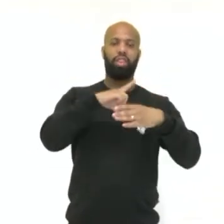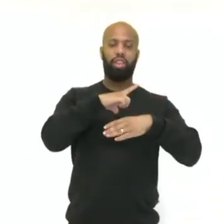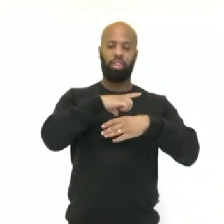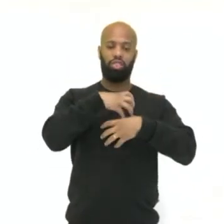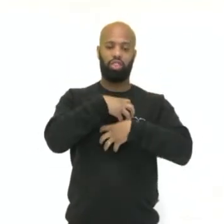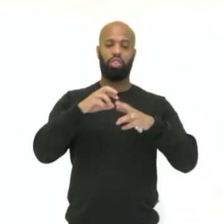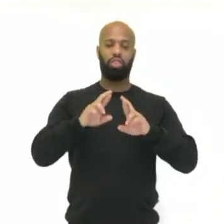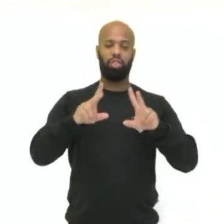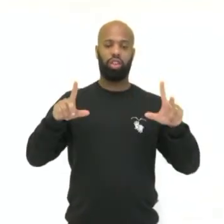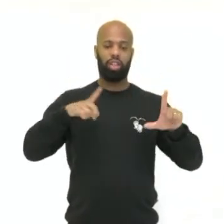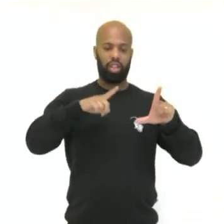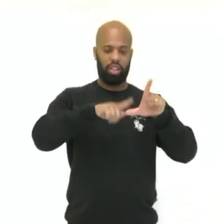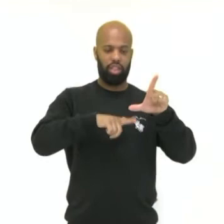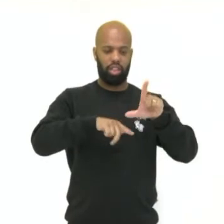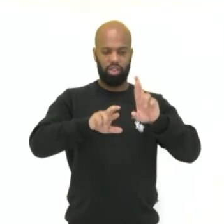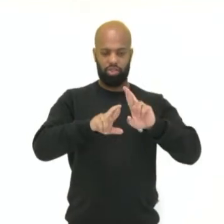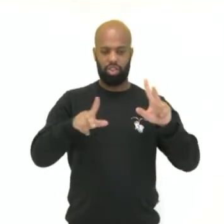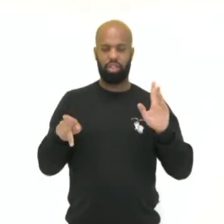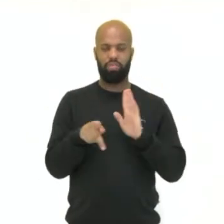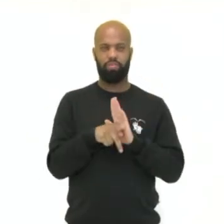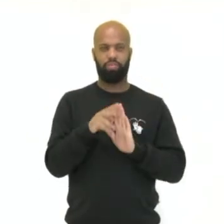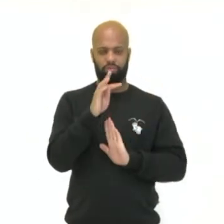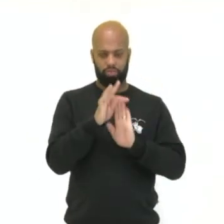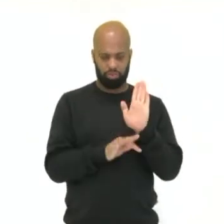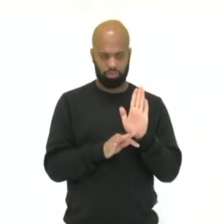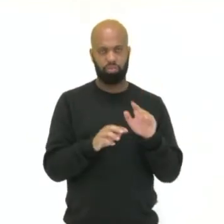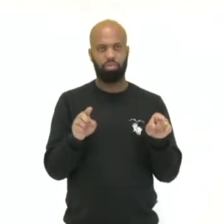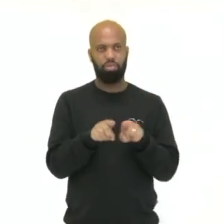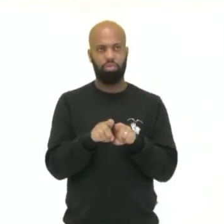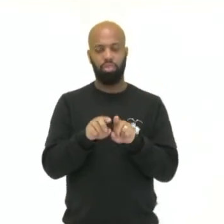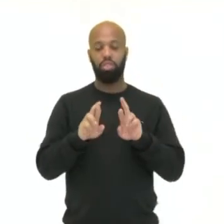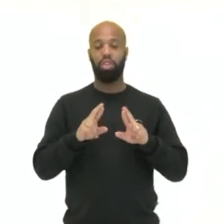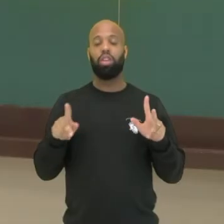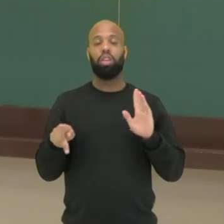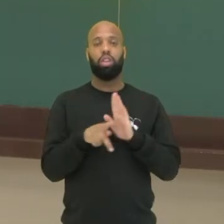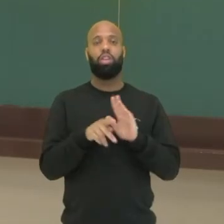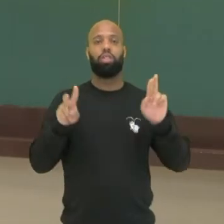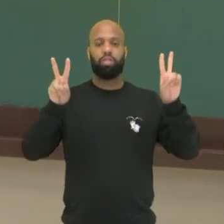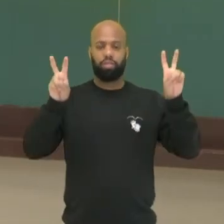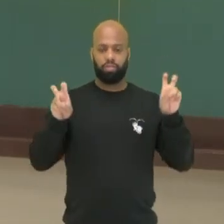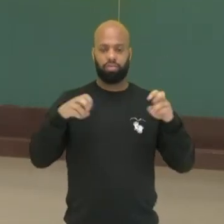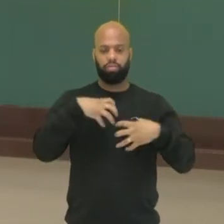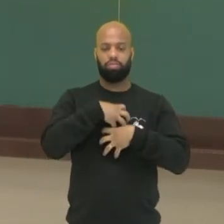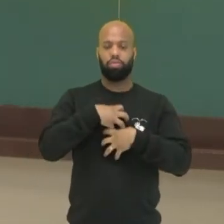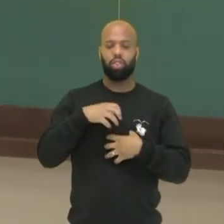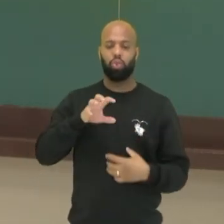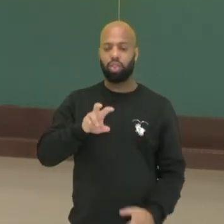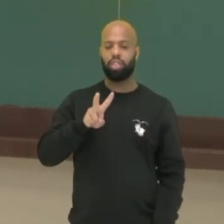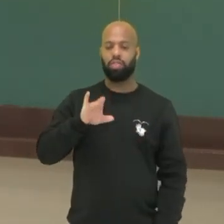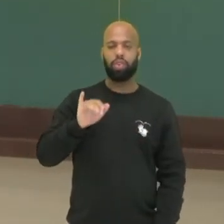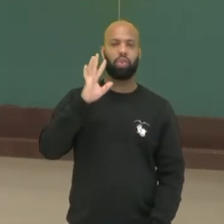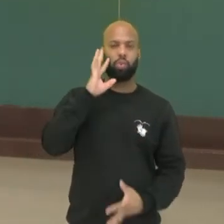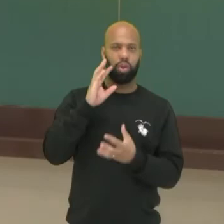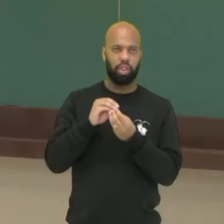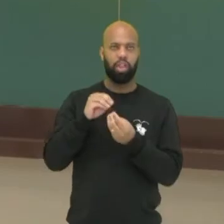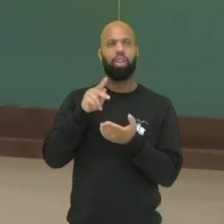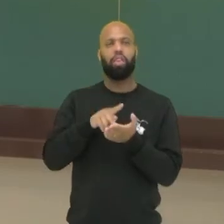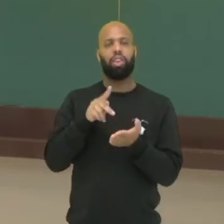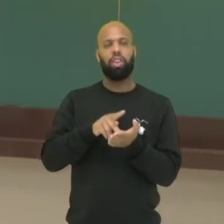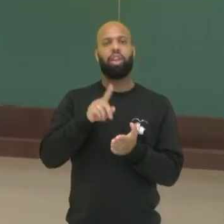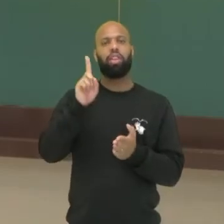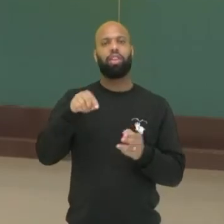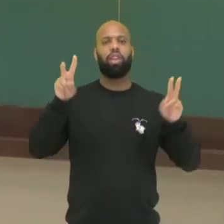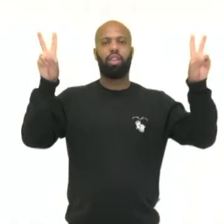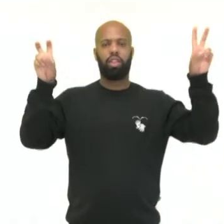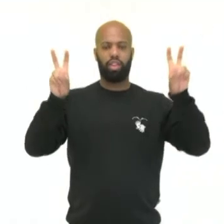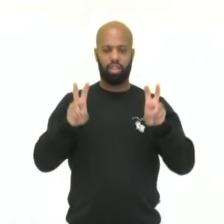Uma letra diferente do corpo do texto e diferente do título, para entender que ali é realmente o subtítulo.